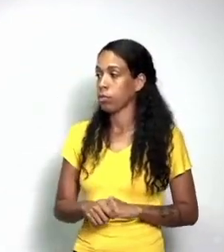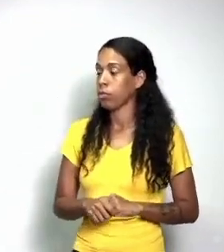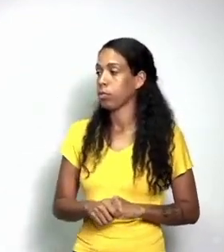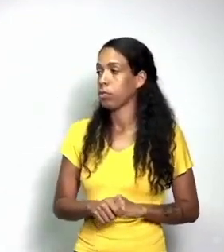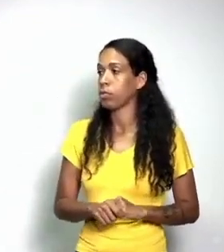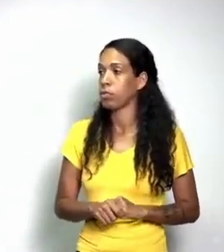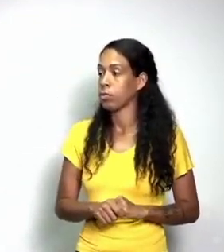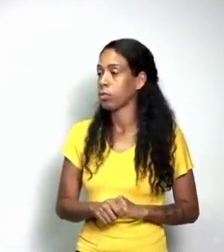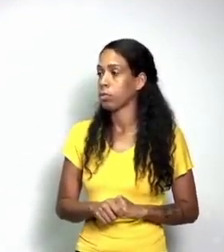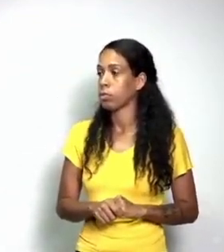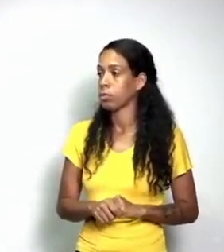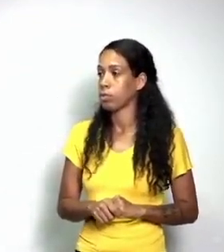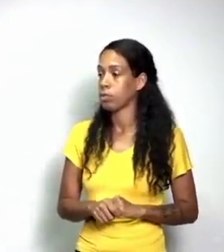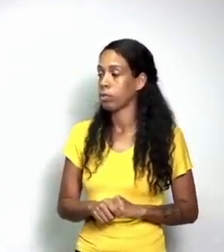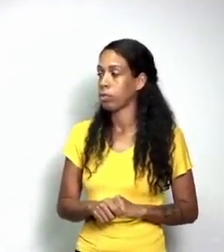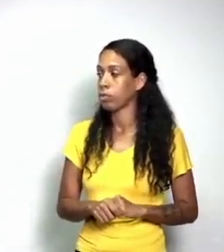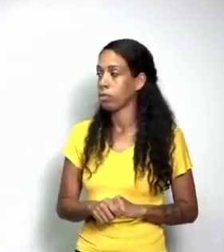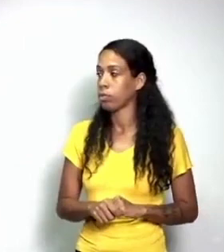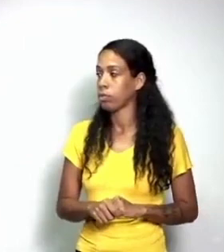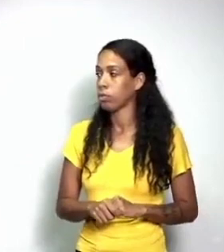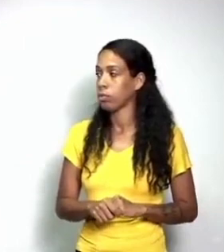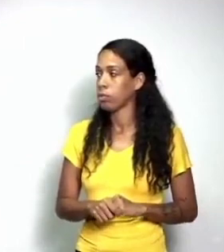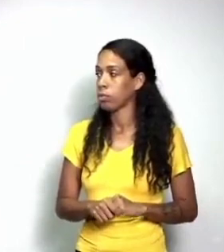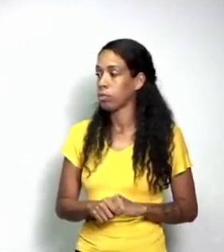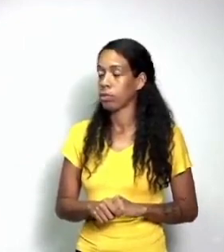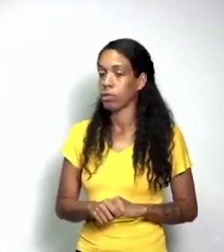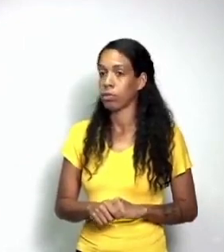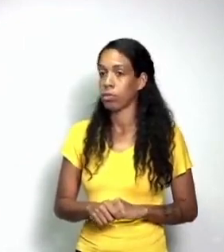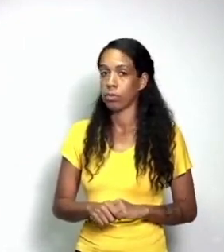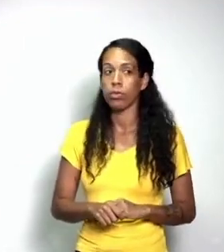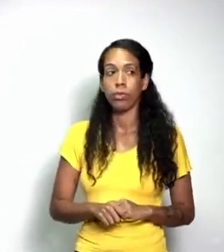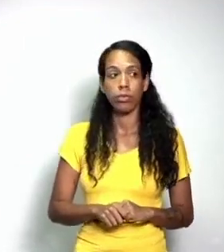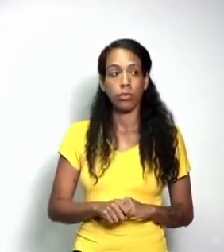É essa, todo esse corpo aqui que agora está apertado.